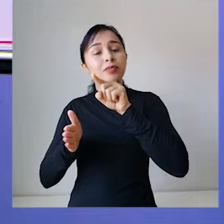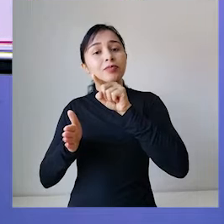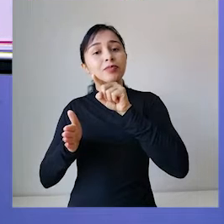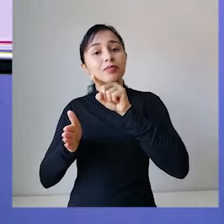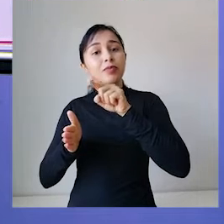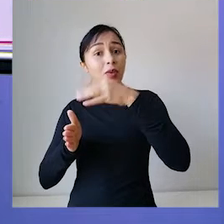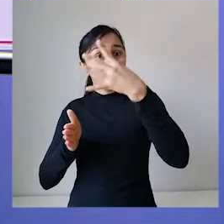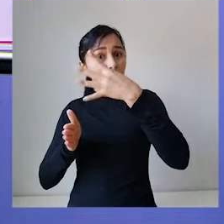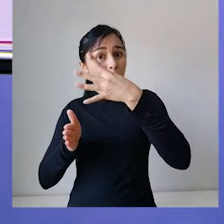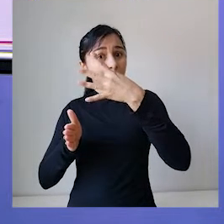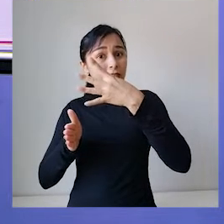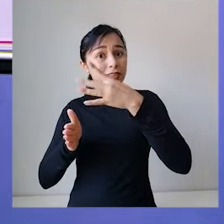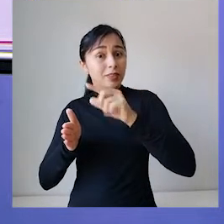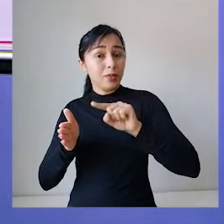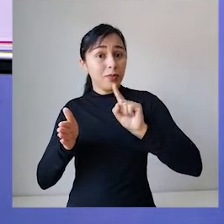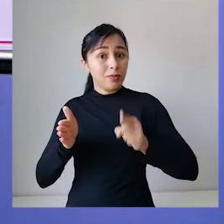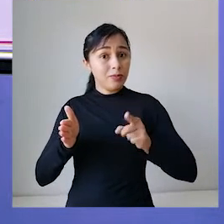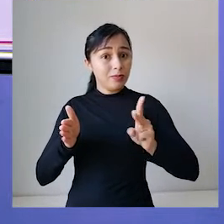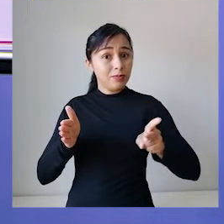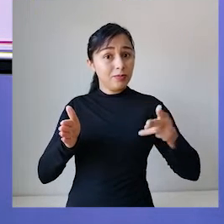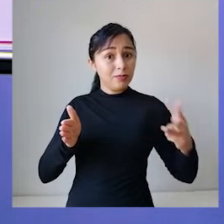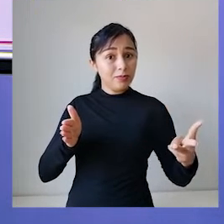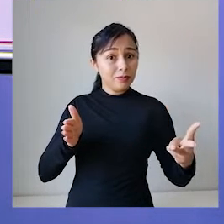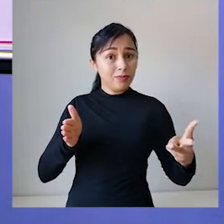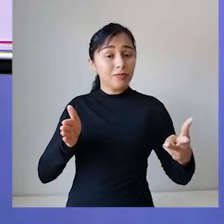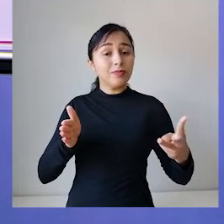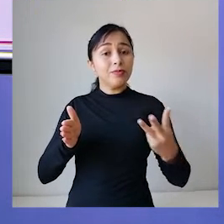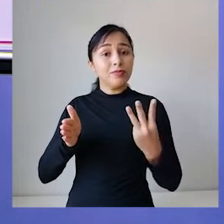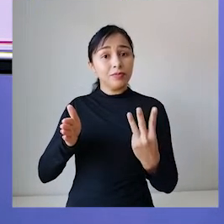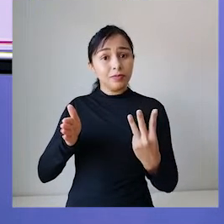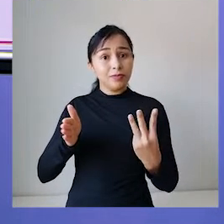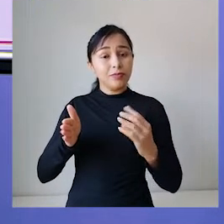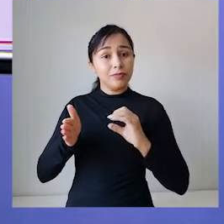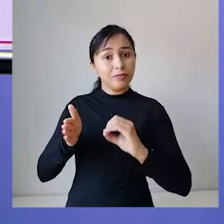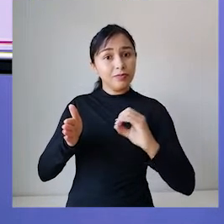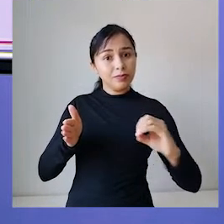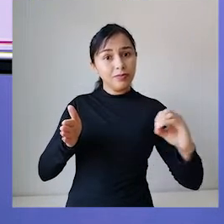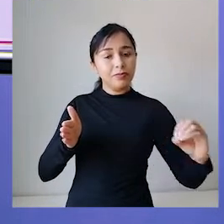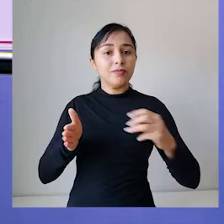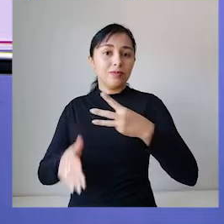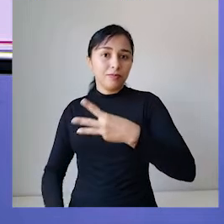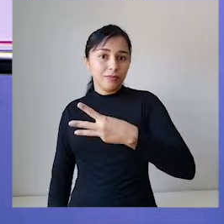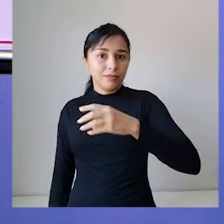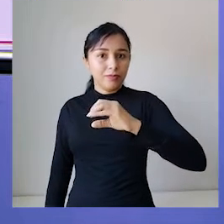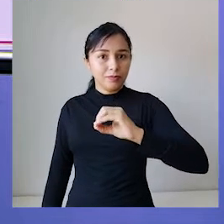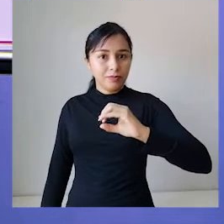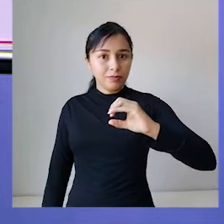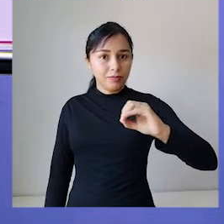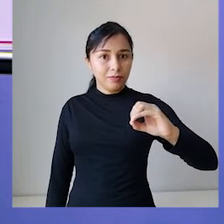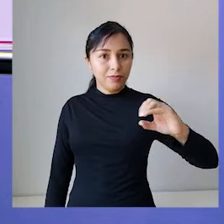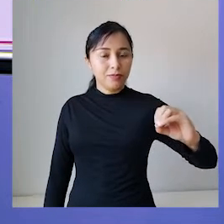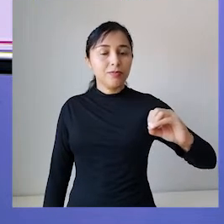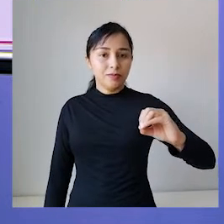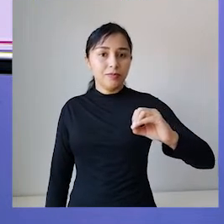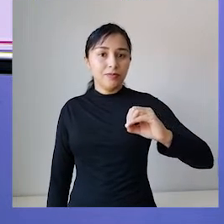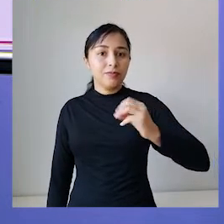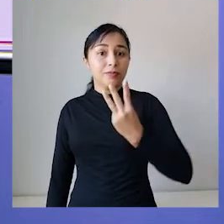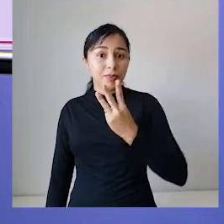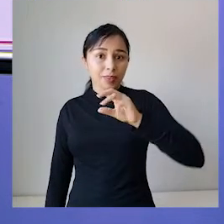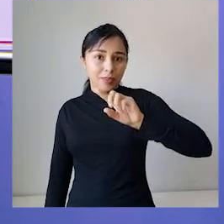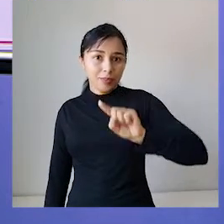conto os anteriores. 1, 2, 3. Então, 3 mais 3 zeros, eu vou